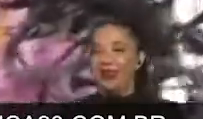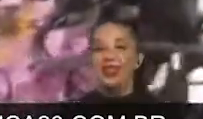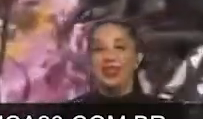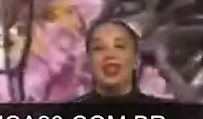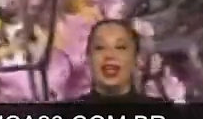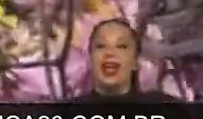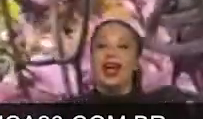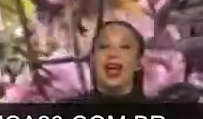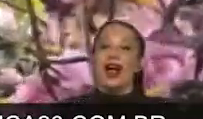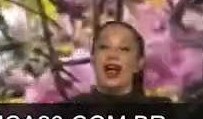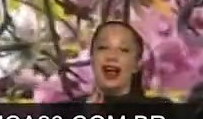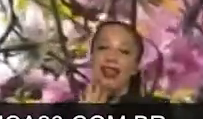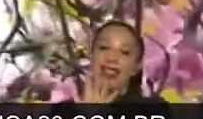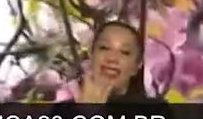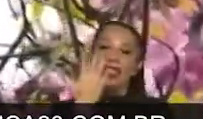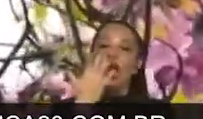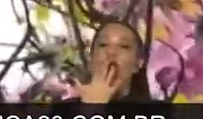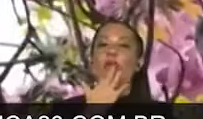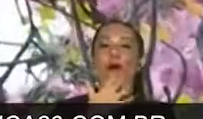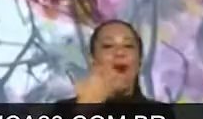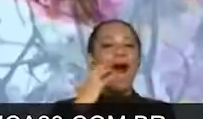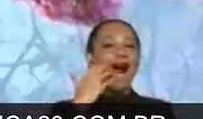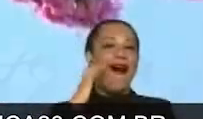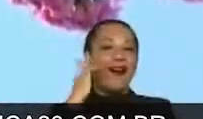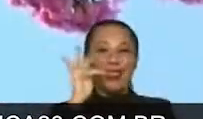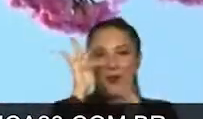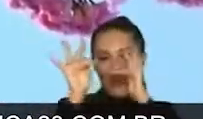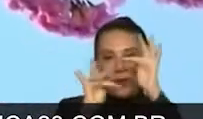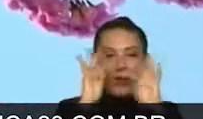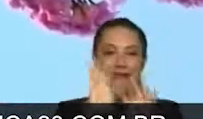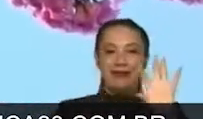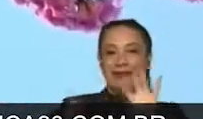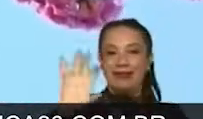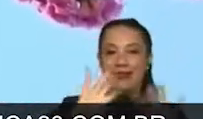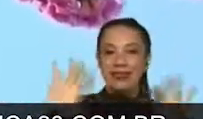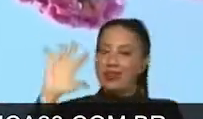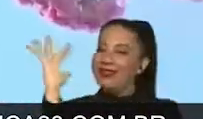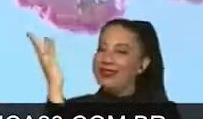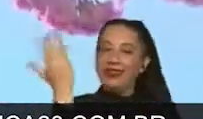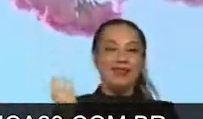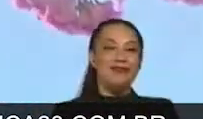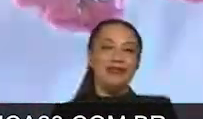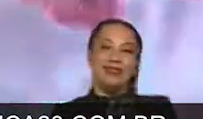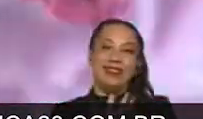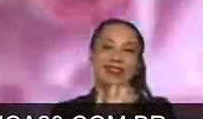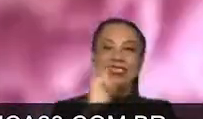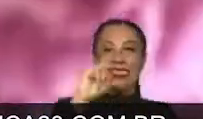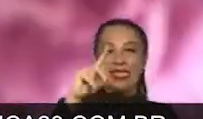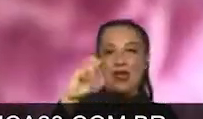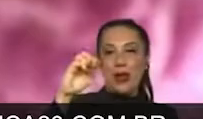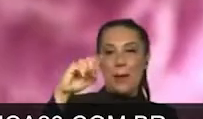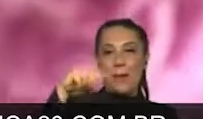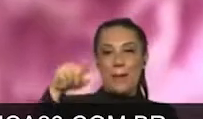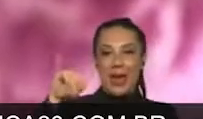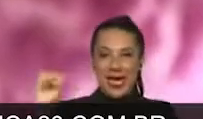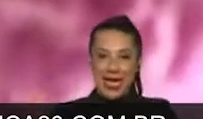Um renascer rosa que contrasta com a imensidão anil. O florir desabrochando a primavera que não tarda a chegar. Rápida